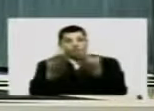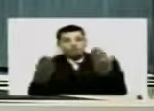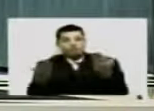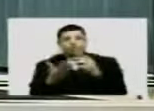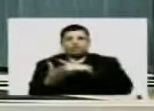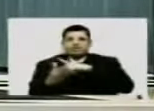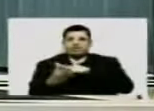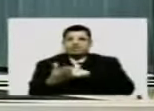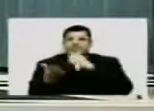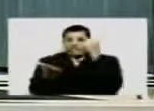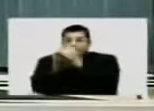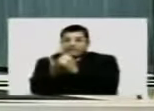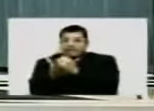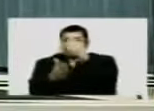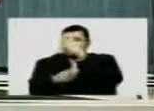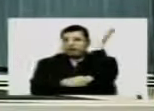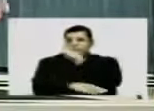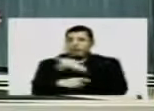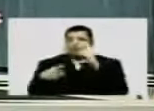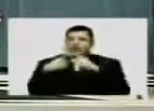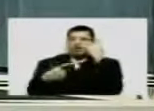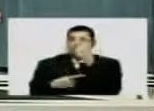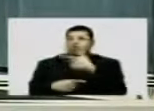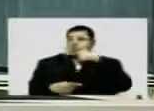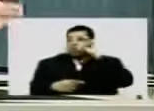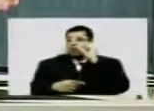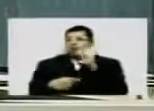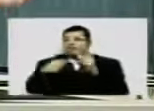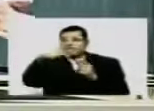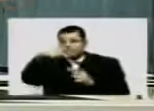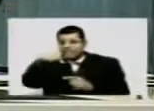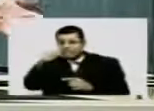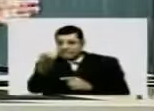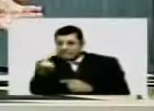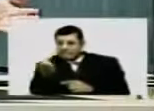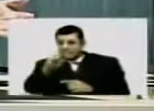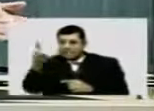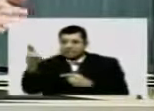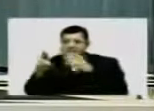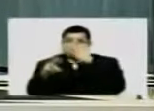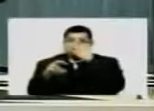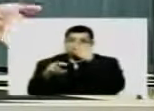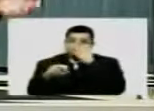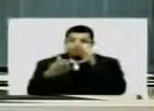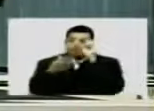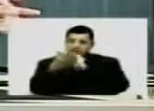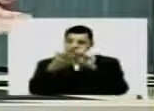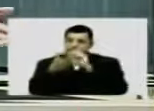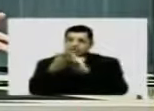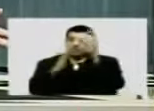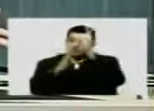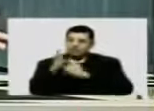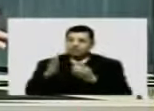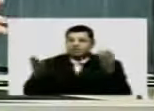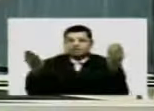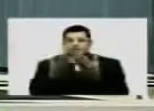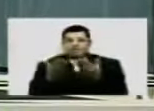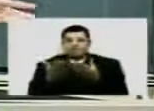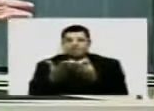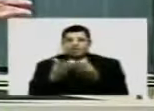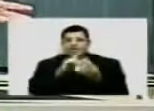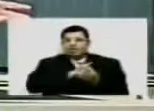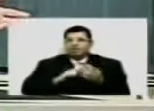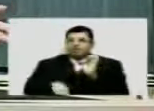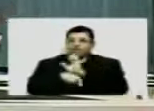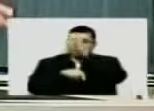hoje tem esse carimbo. Porque um tem 76 milhões de reais escritos na dívida ativa da União, que